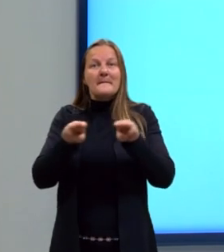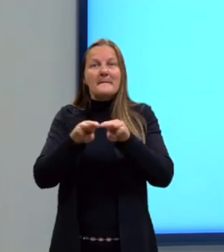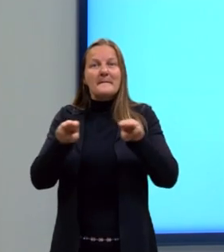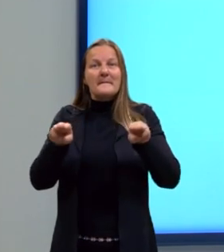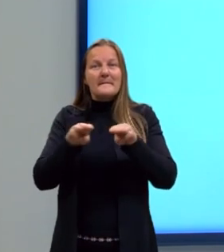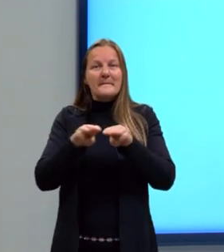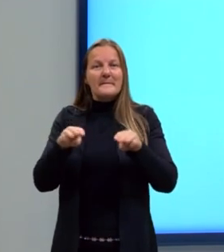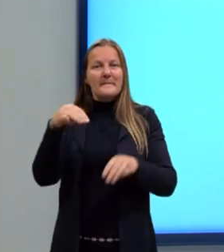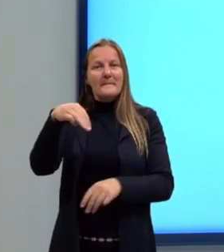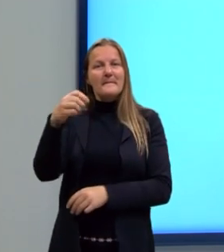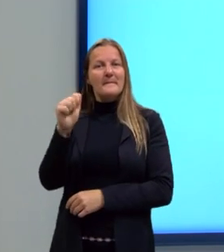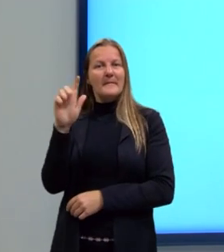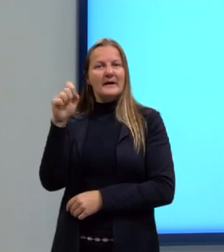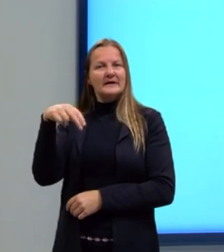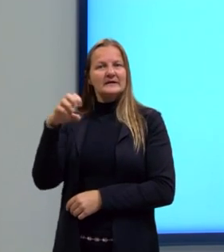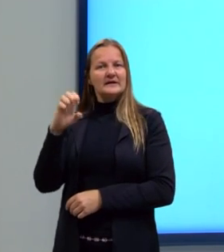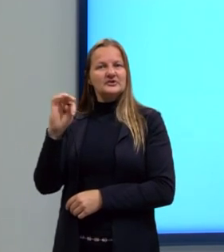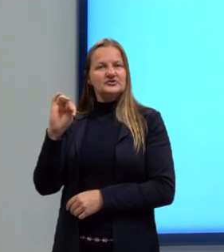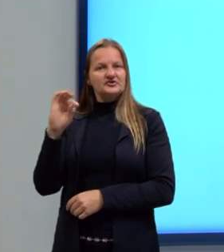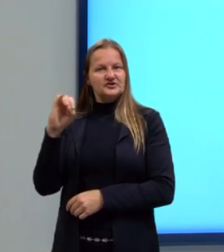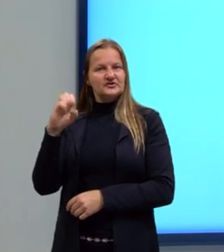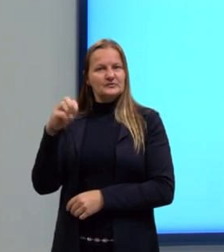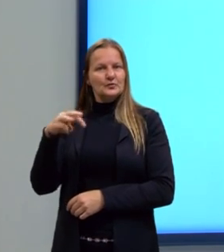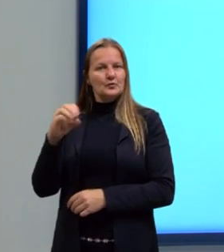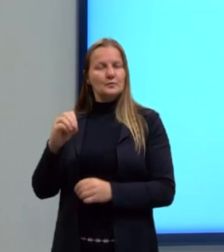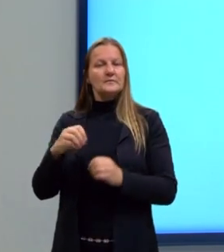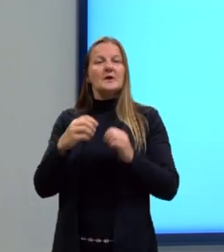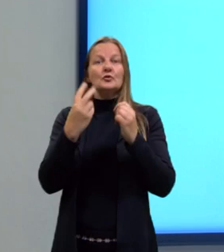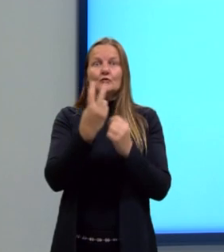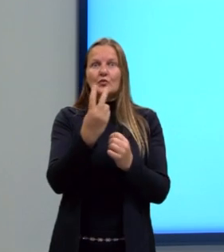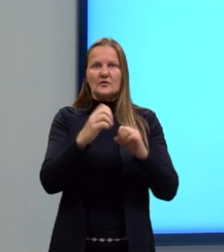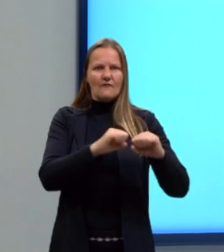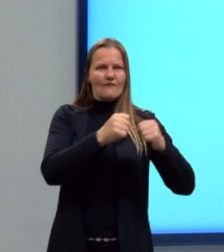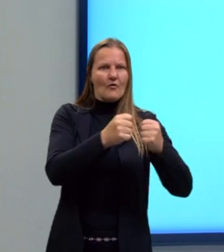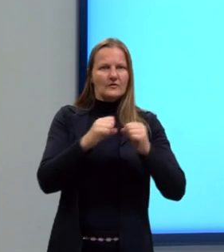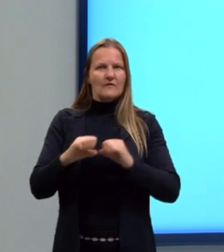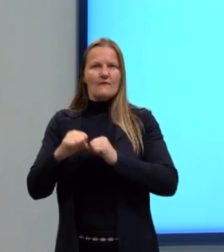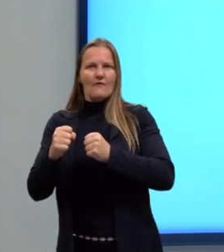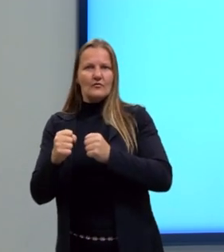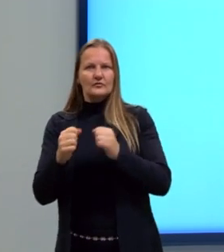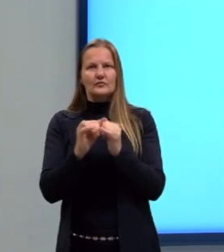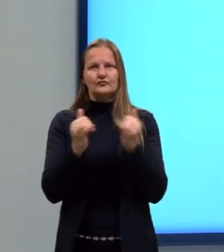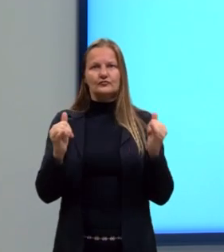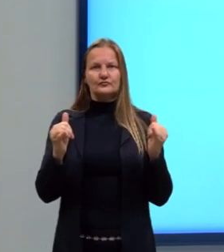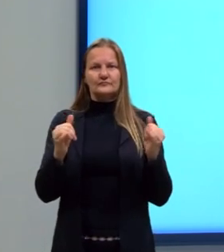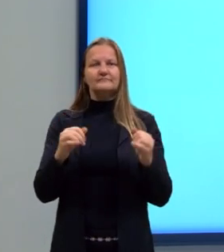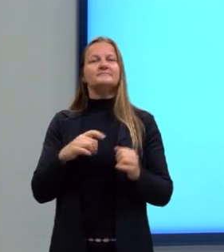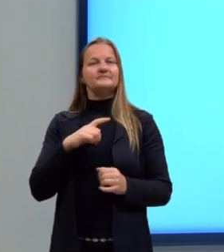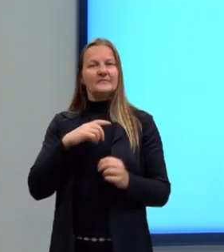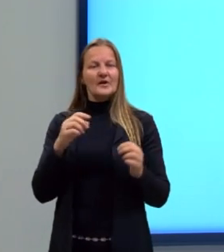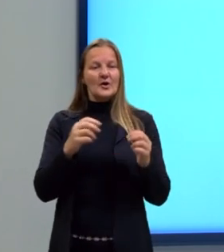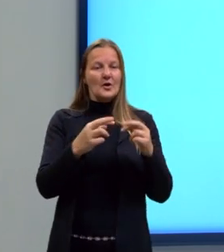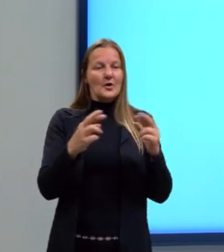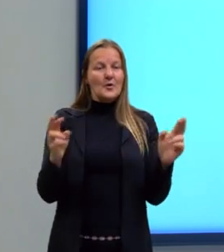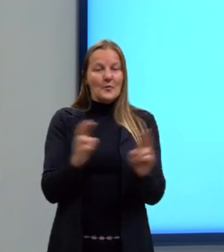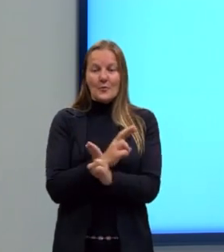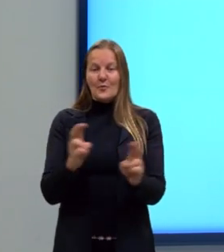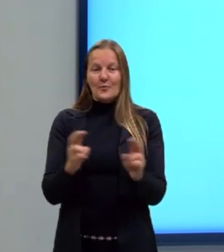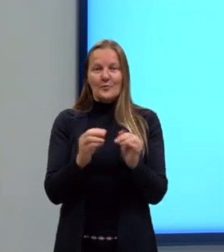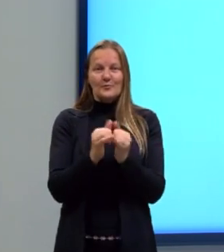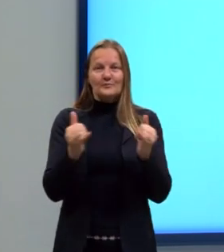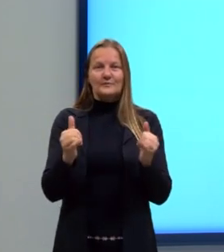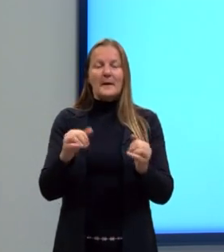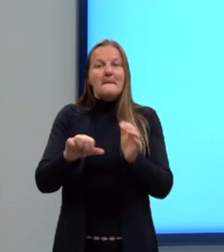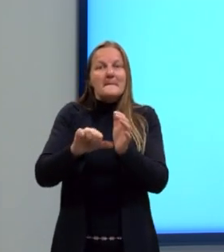a lei da força que atua entre duas cargas elétricas recebe o seu nome lei de Coulomb né porque foi ele o primeiro